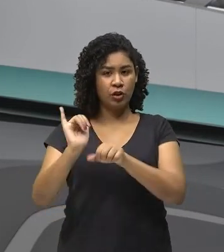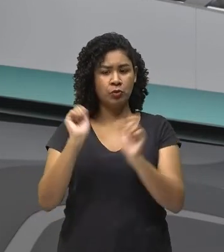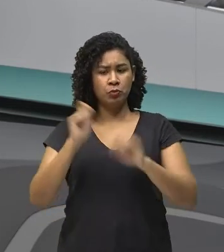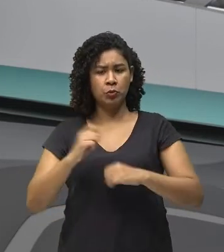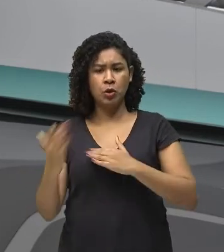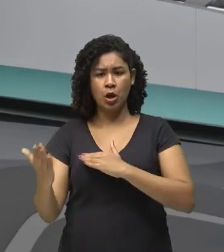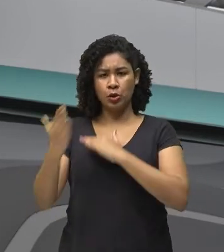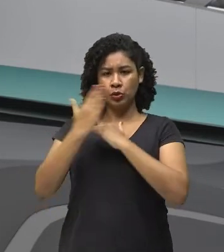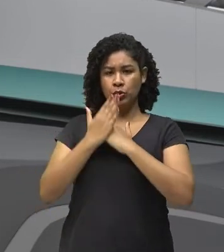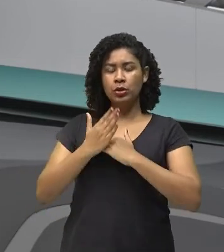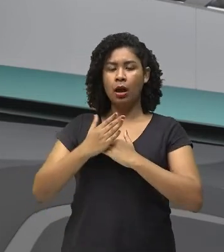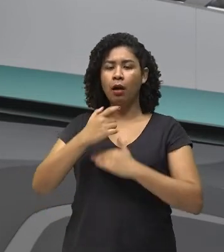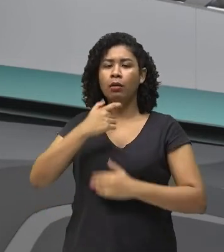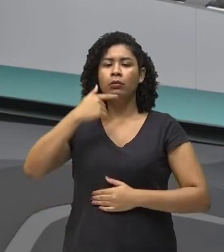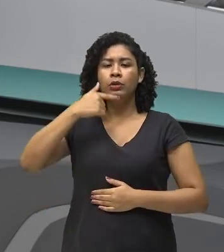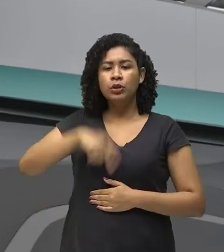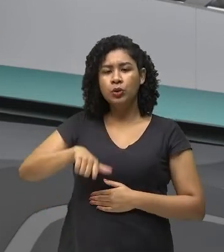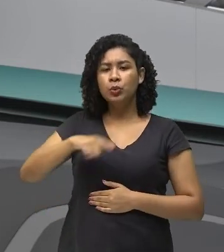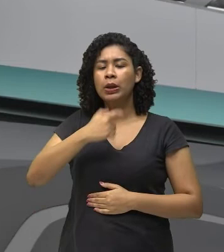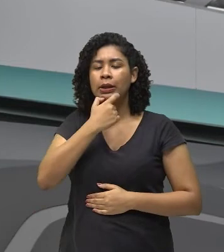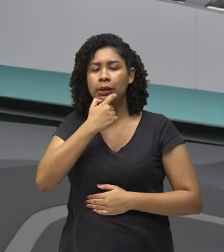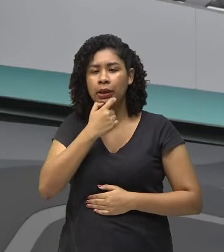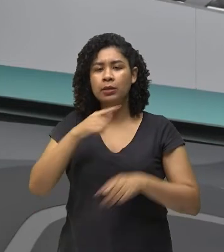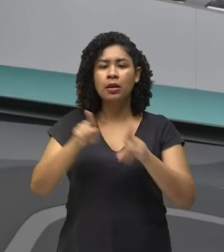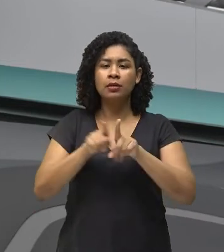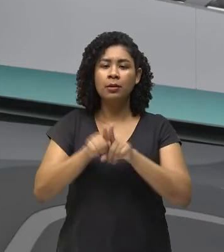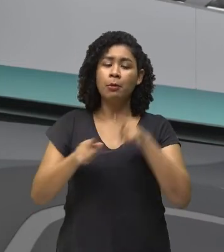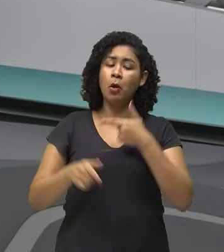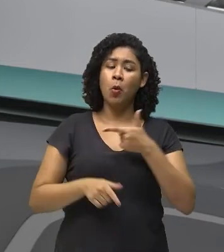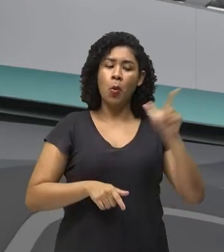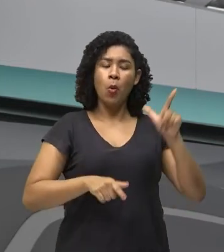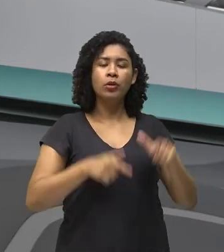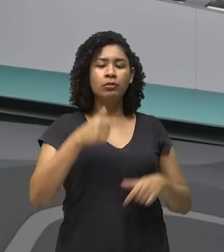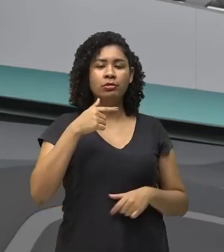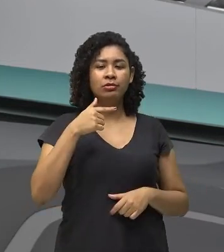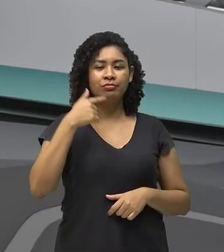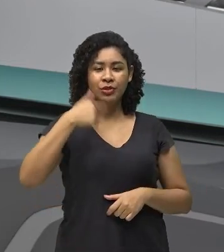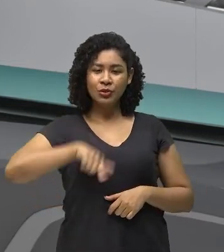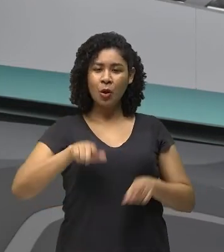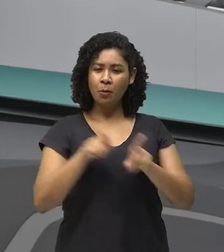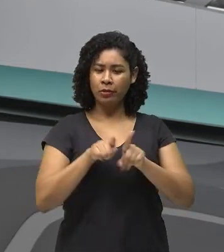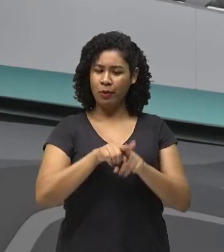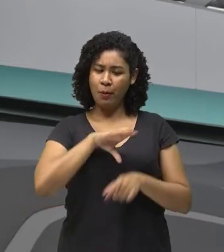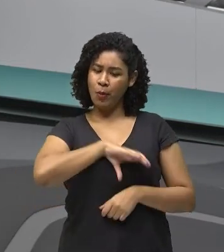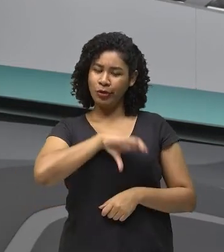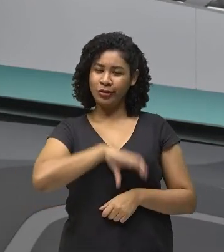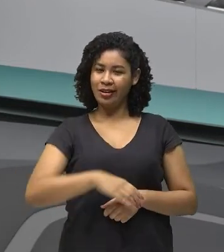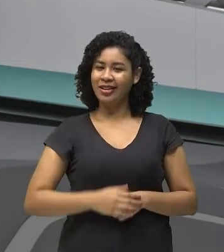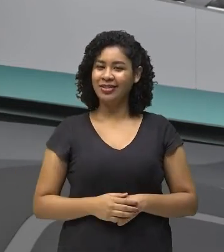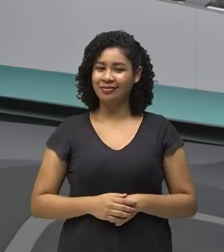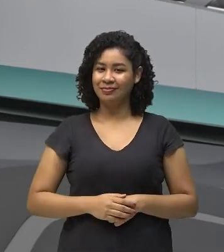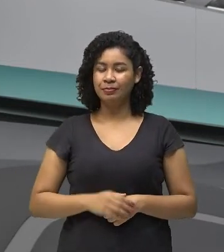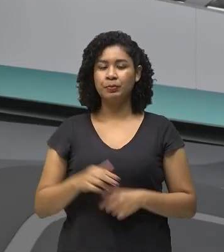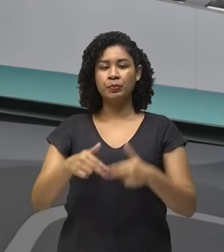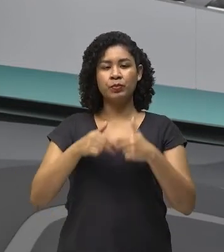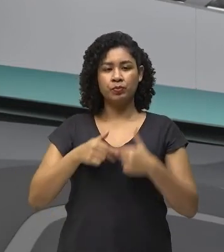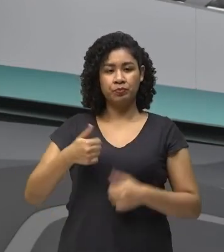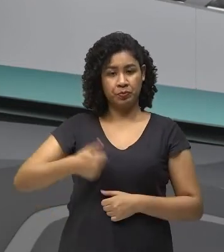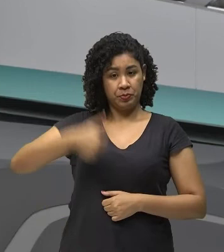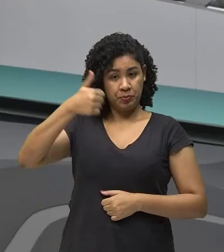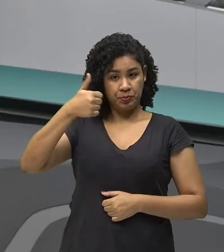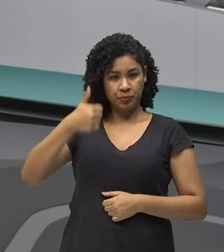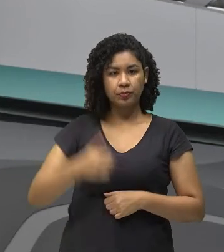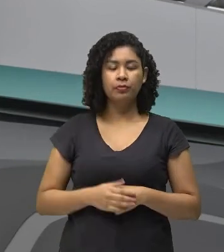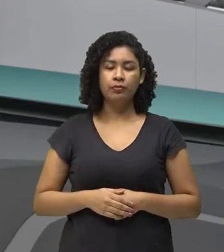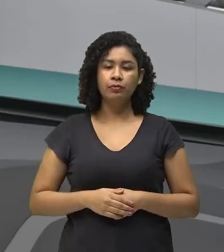outras línguas também, até mesmo para português, tudo bem? Então, o que você vai fazer? Ler com atenção o título e os subtítulos. Então,